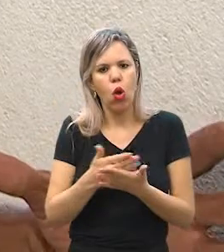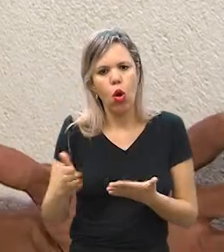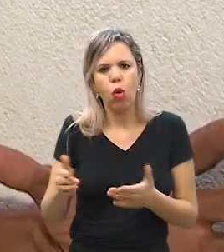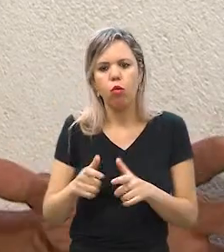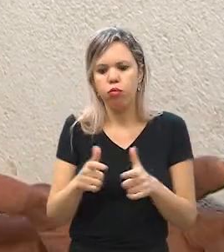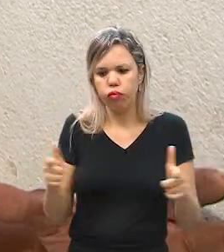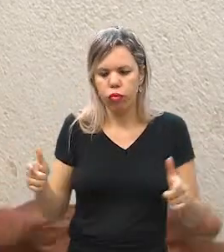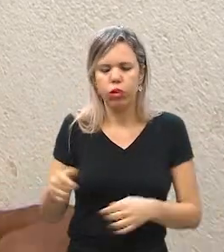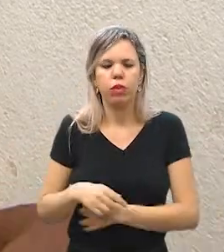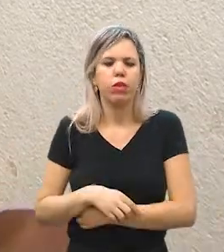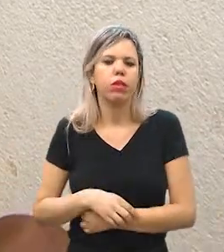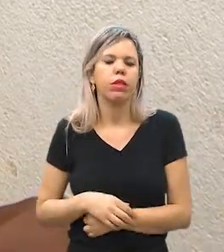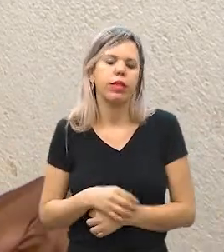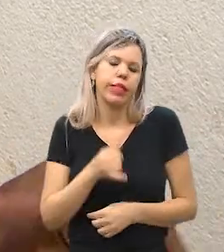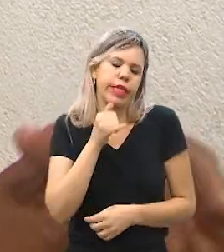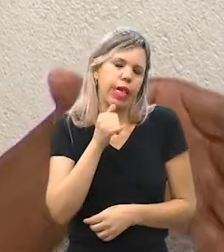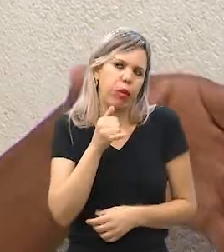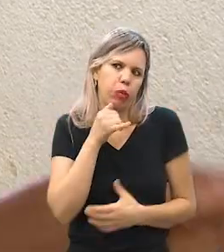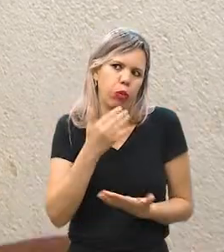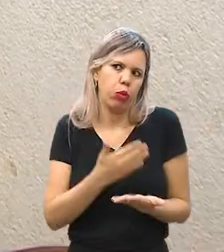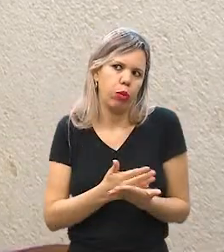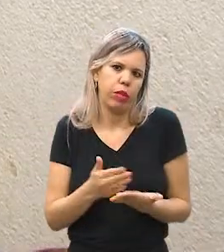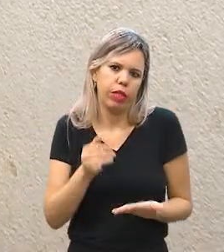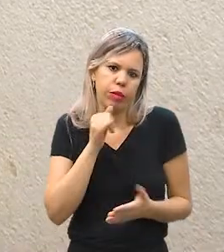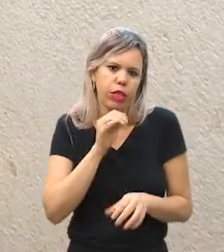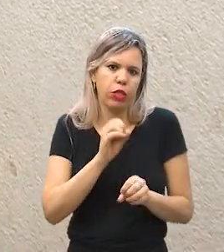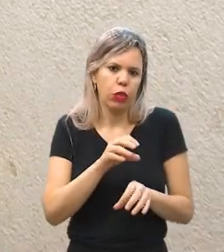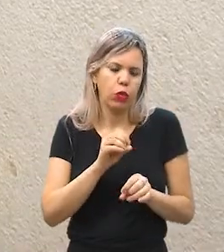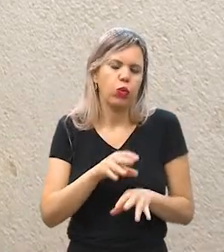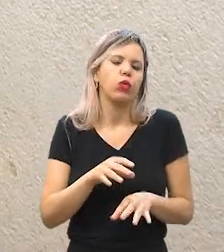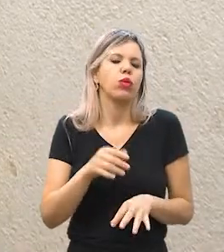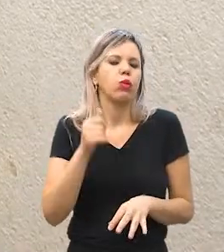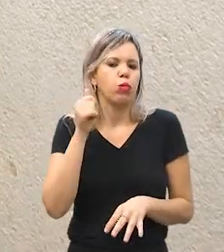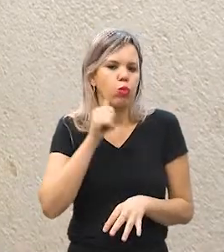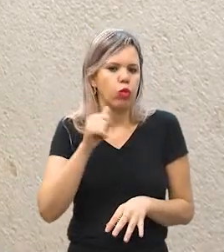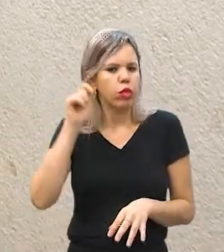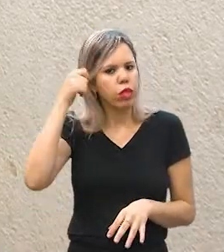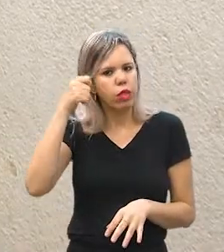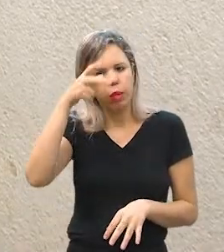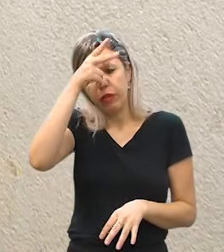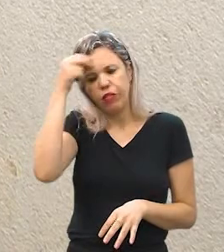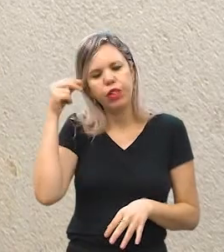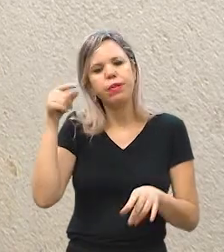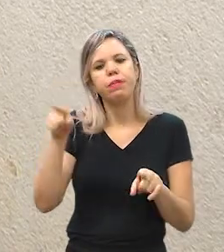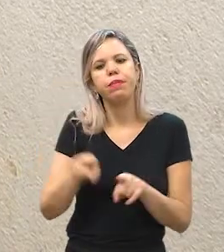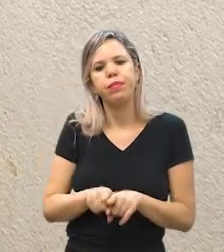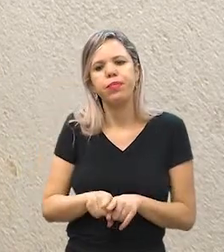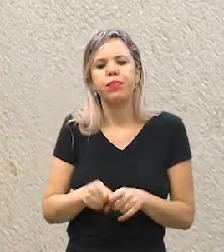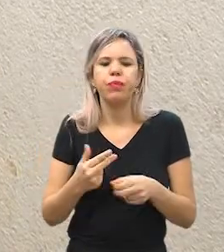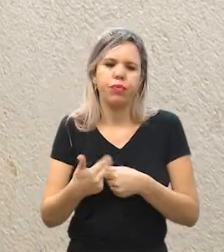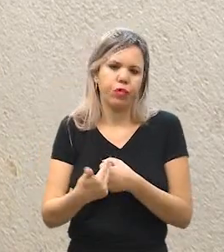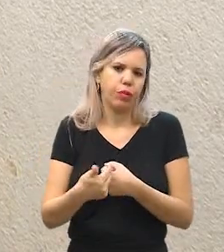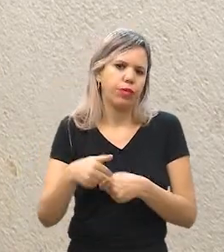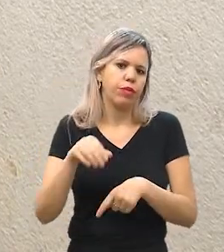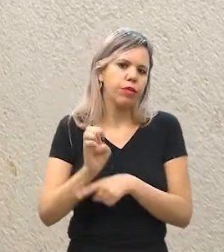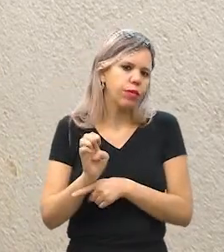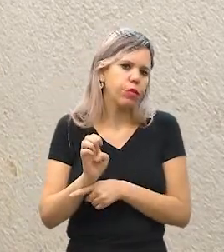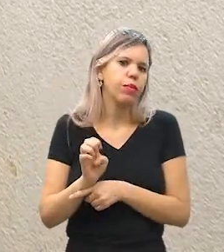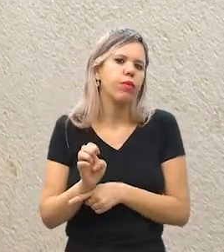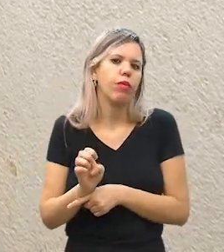mais ampla, né? Educadoras negras, tanto da prefeitura como da Unicamp, do